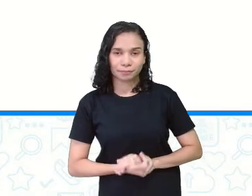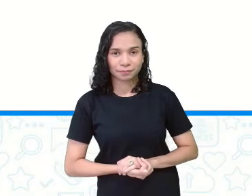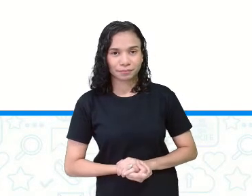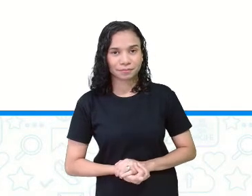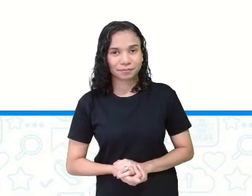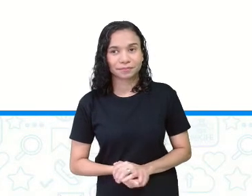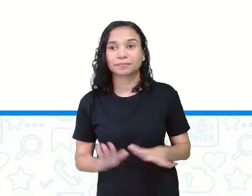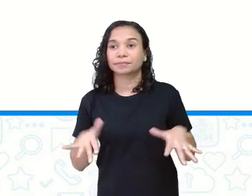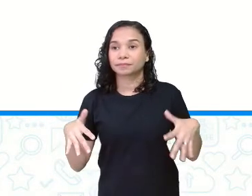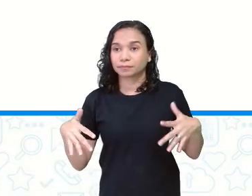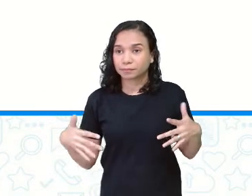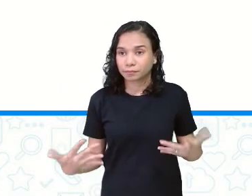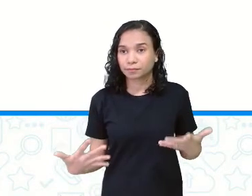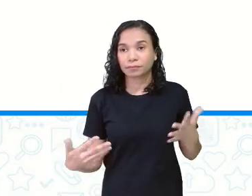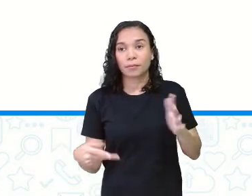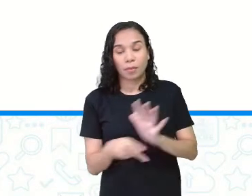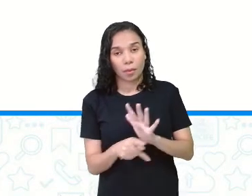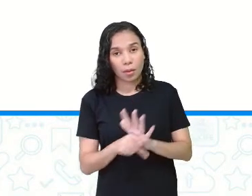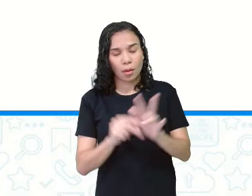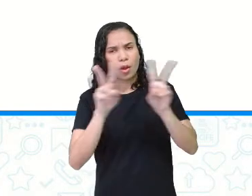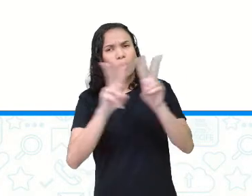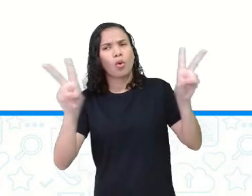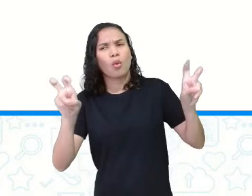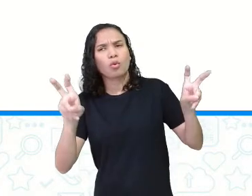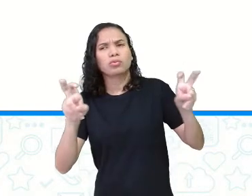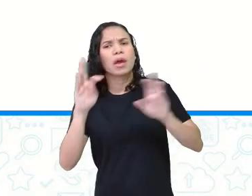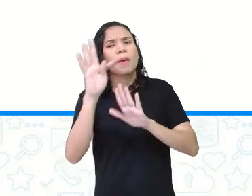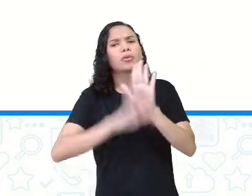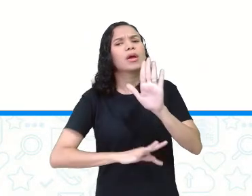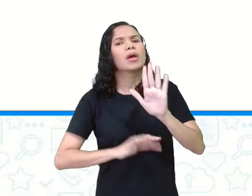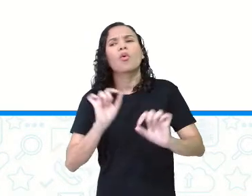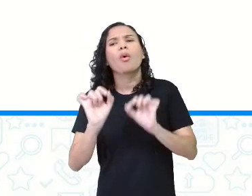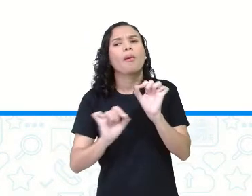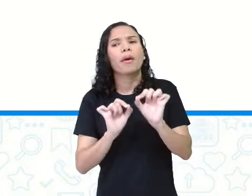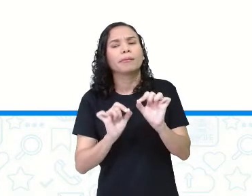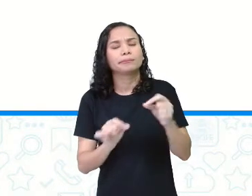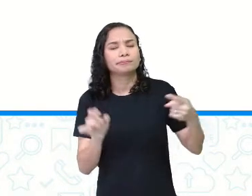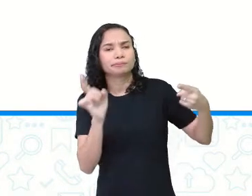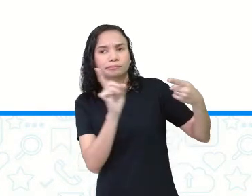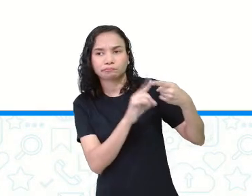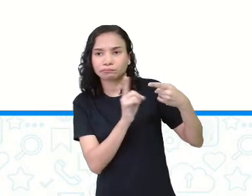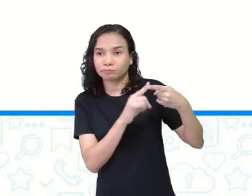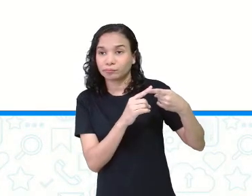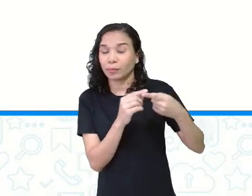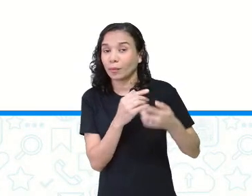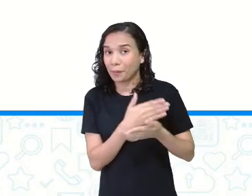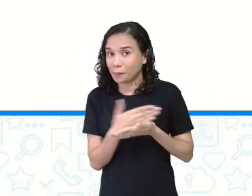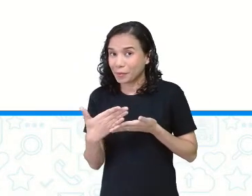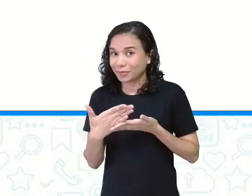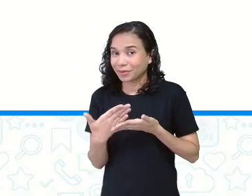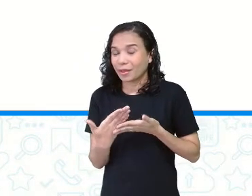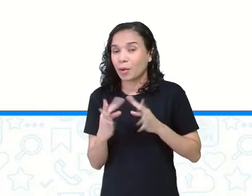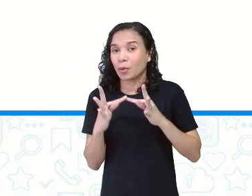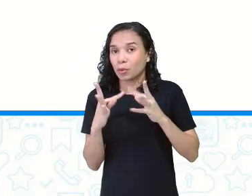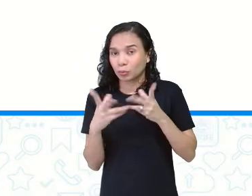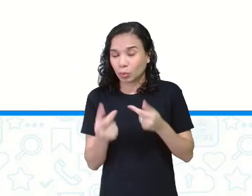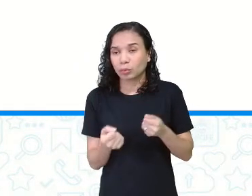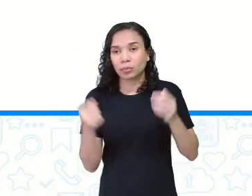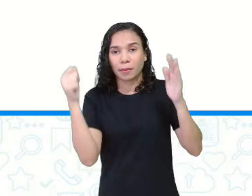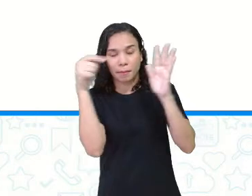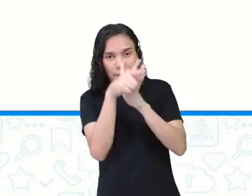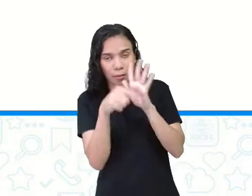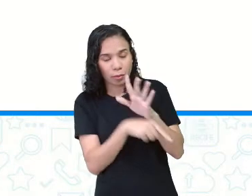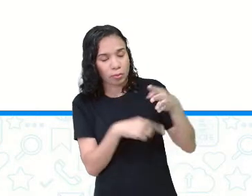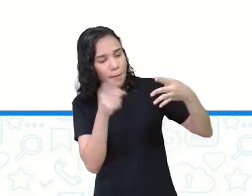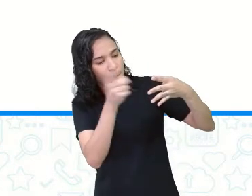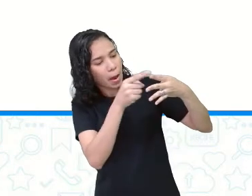Então, o assunto desse texto é: Já comecei aí com todas as